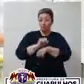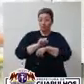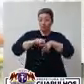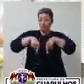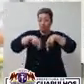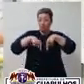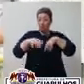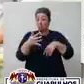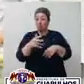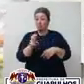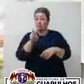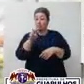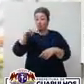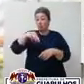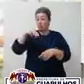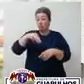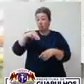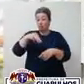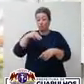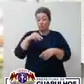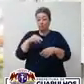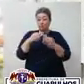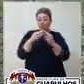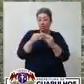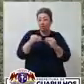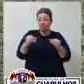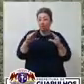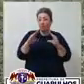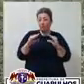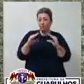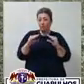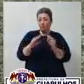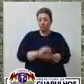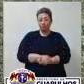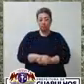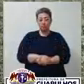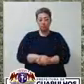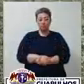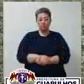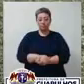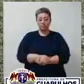E aí, deixa bater aproximadamente por 5 minutos. Vai ficar um creme fofo, né?